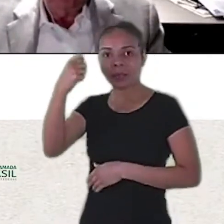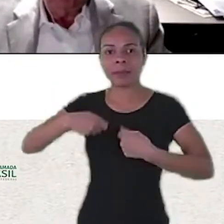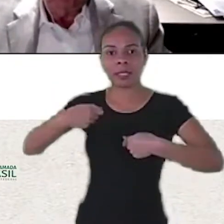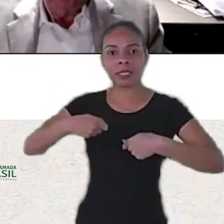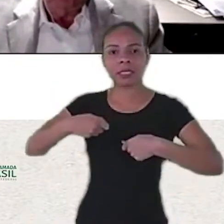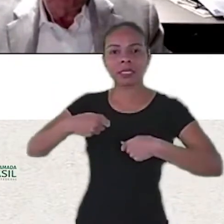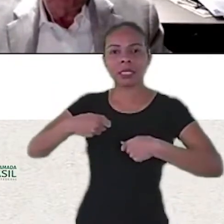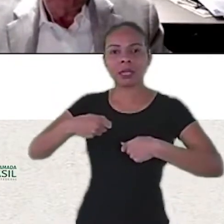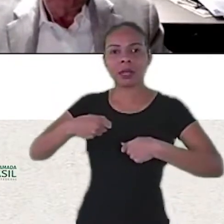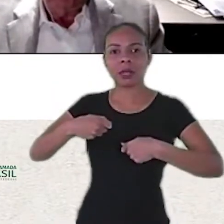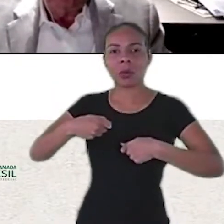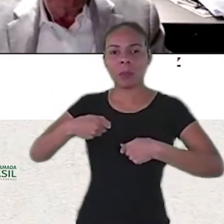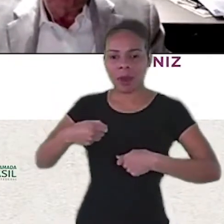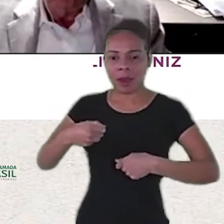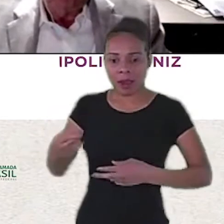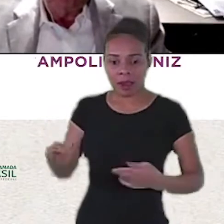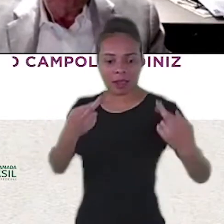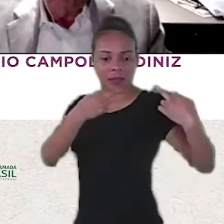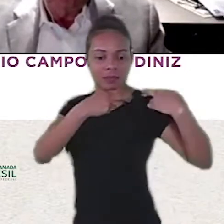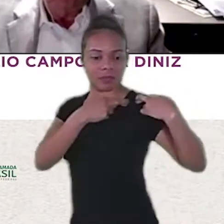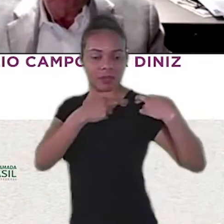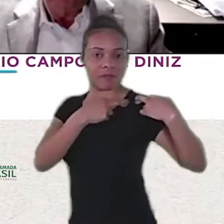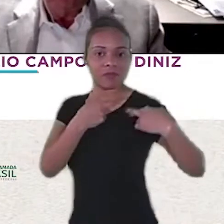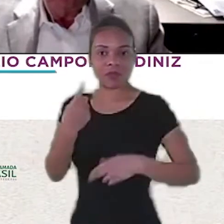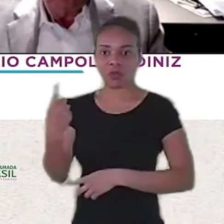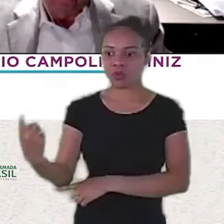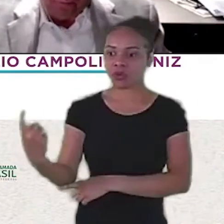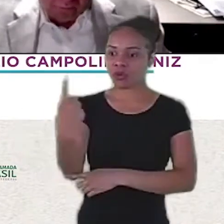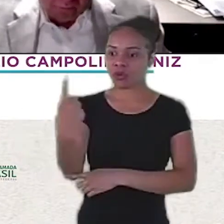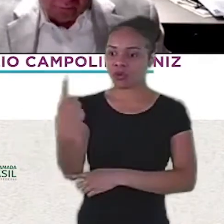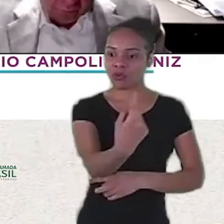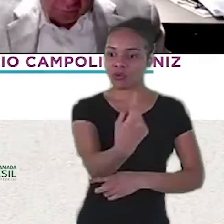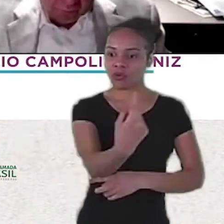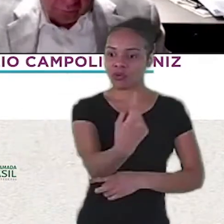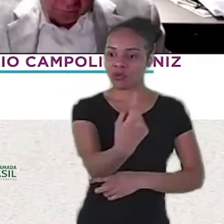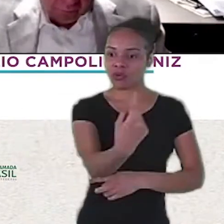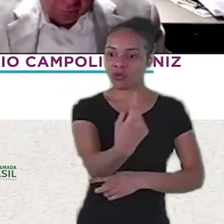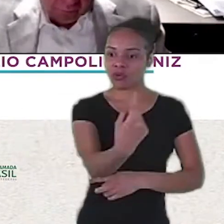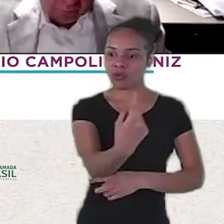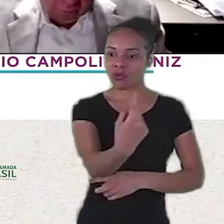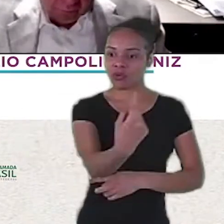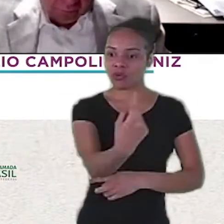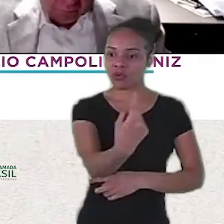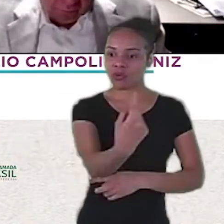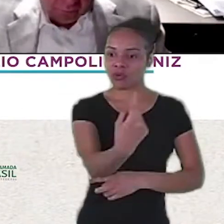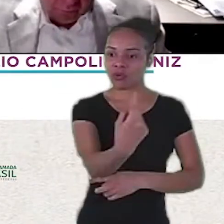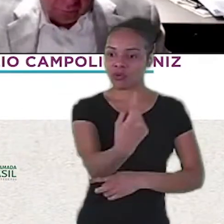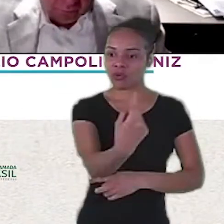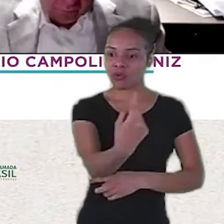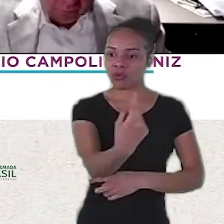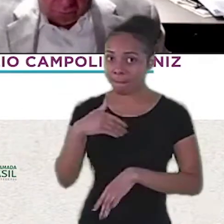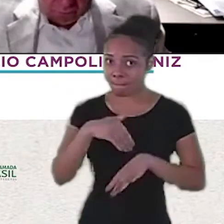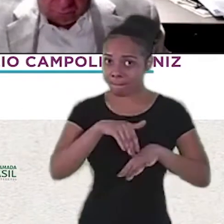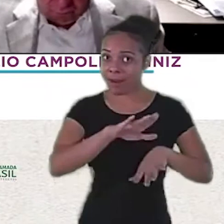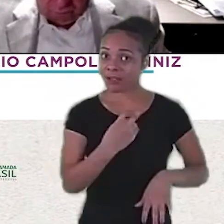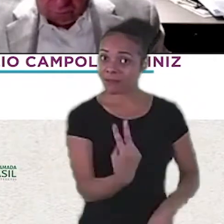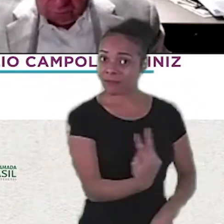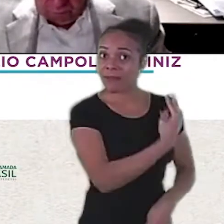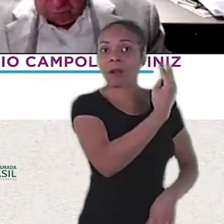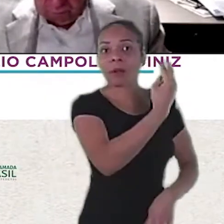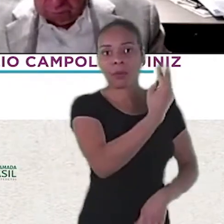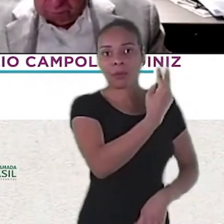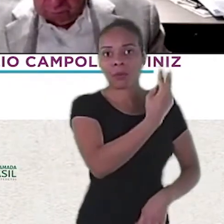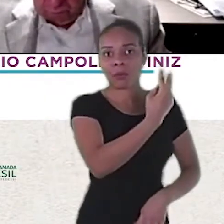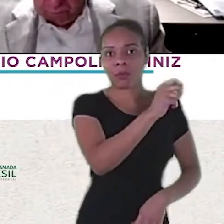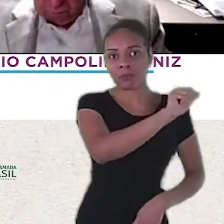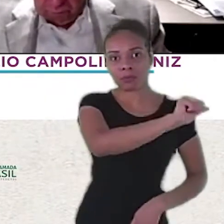oriental é imensamente mais valorizada do que aqui. Sim, mas com essa